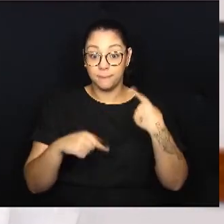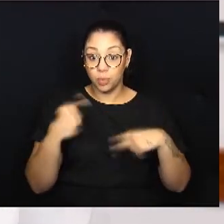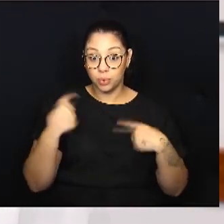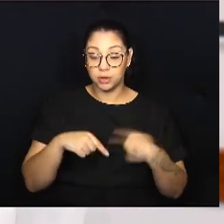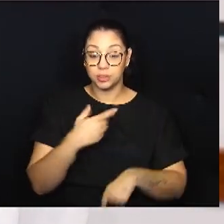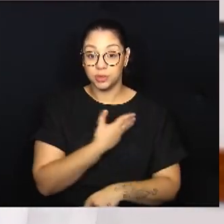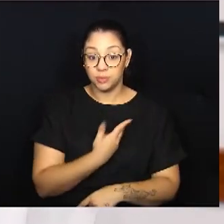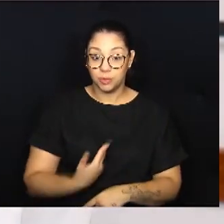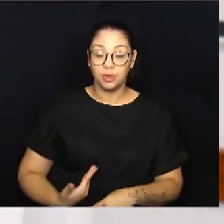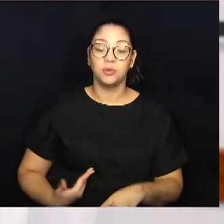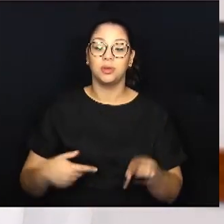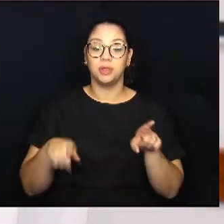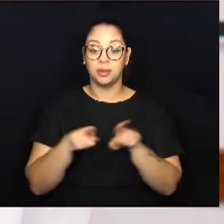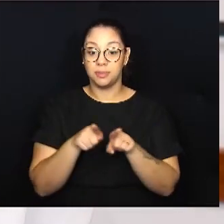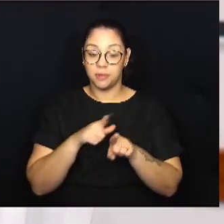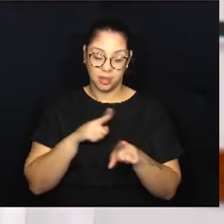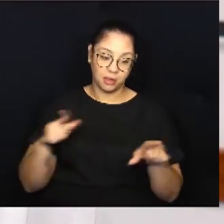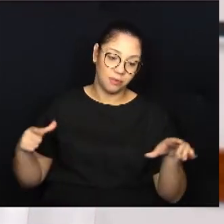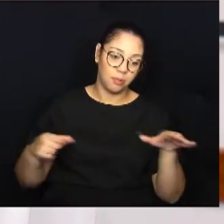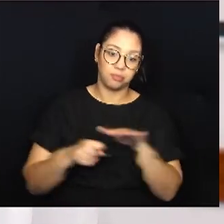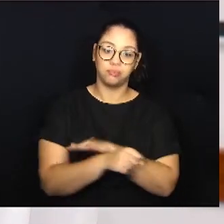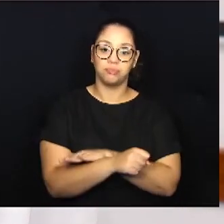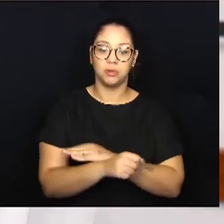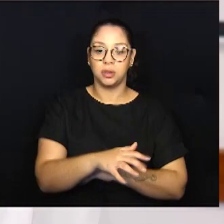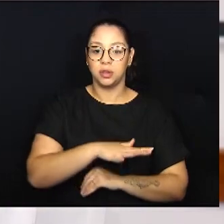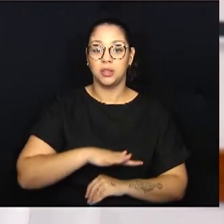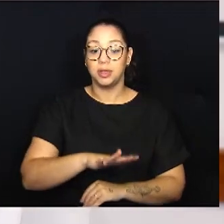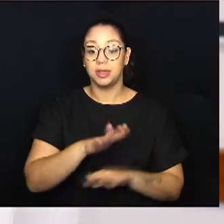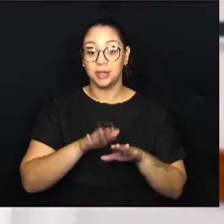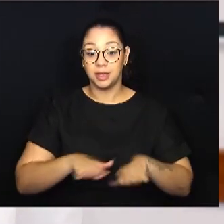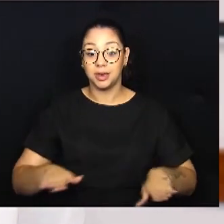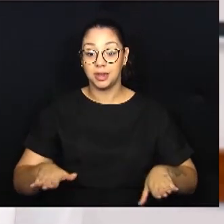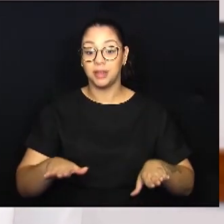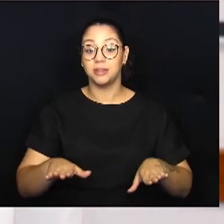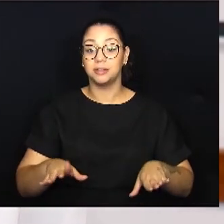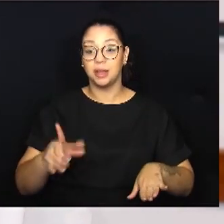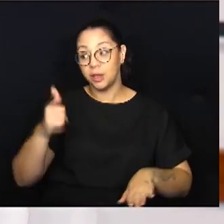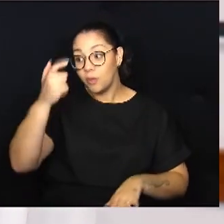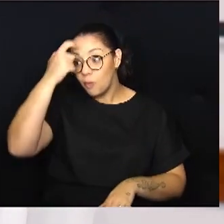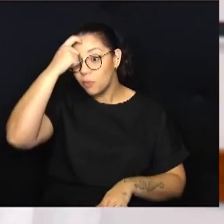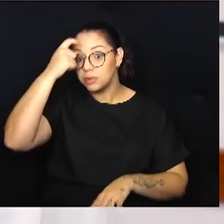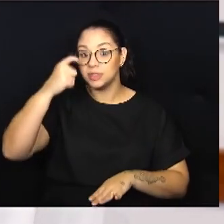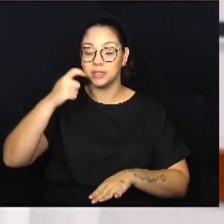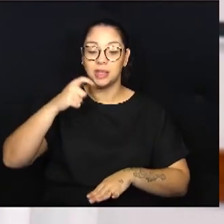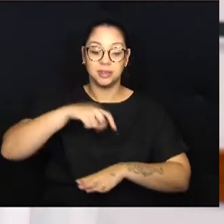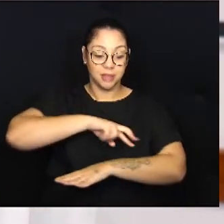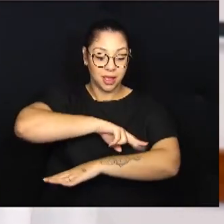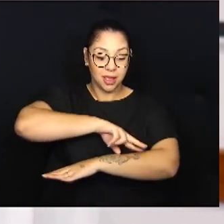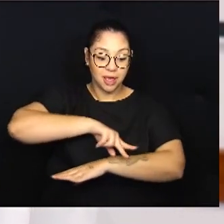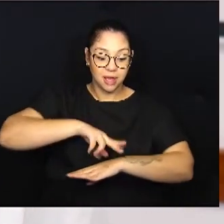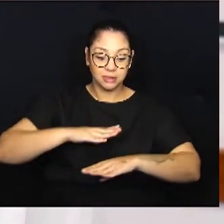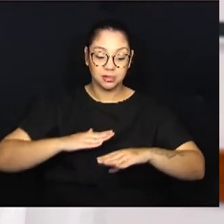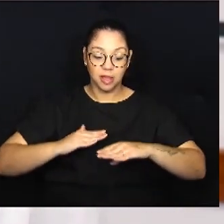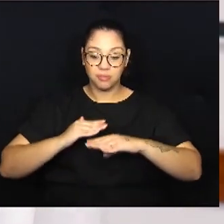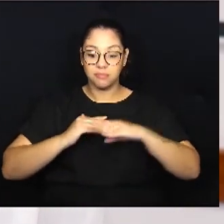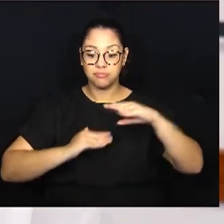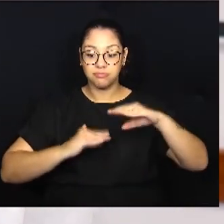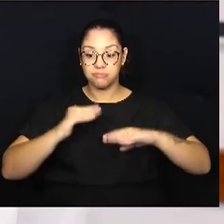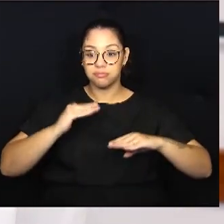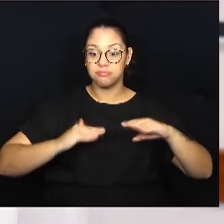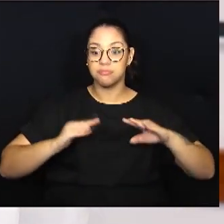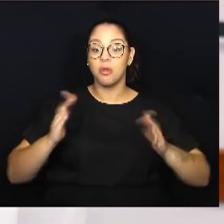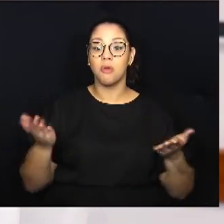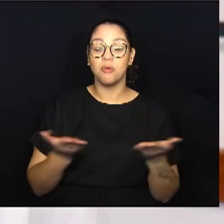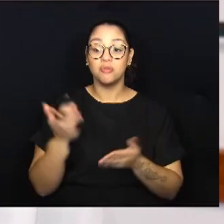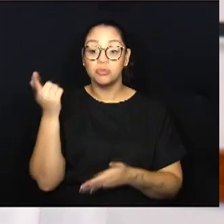também ele esteve inserido, né, enquanto ele era criança, e essa consciência racial que ele tem, ele consegue hoje